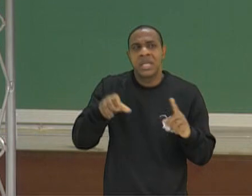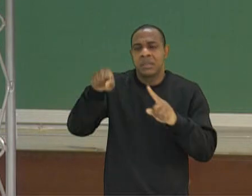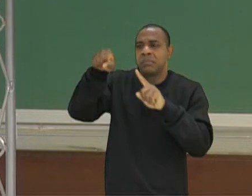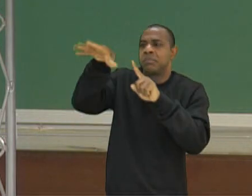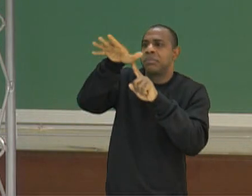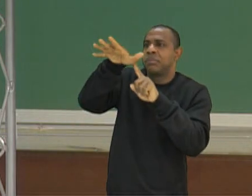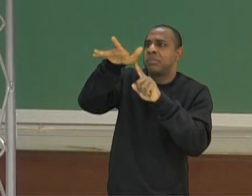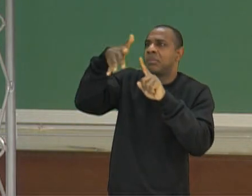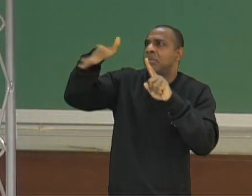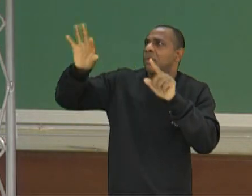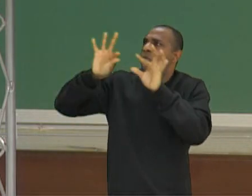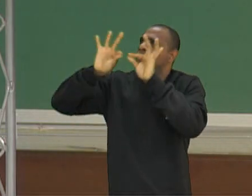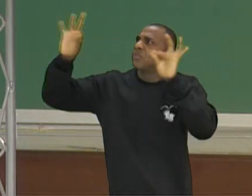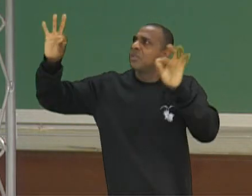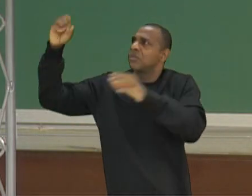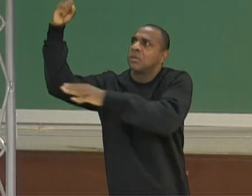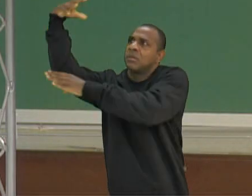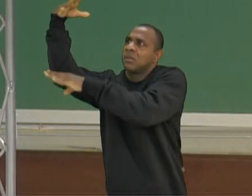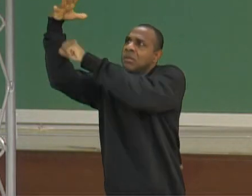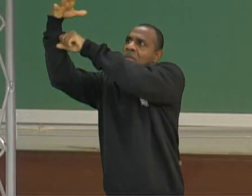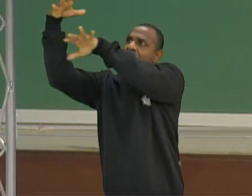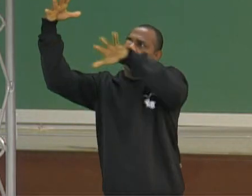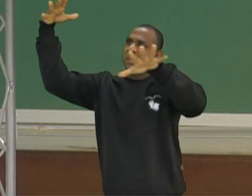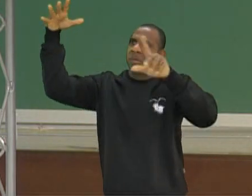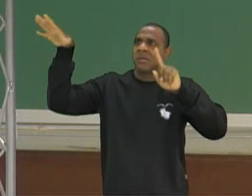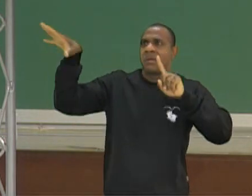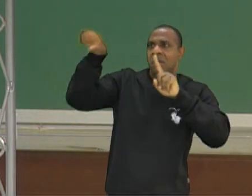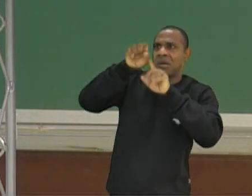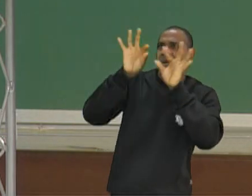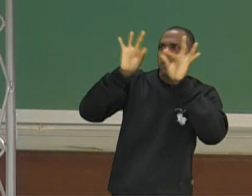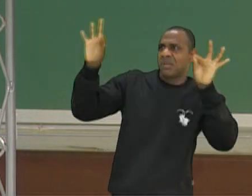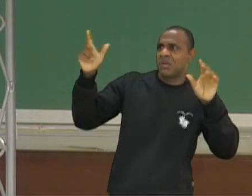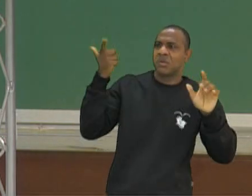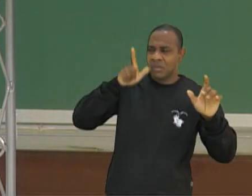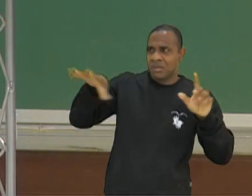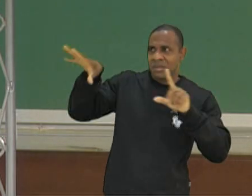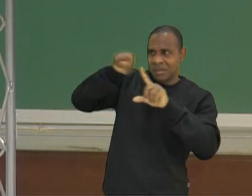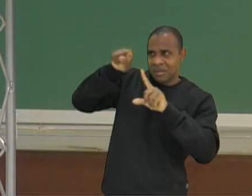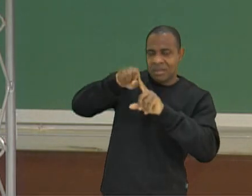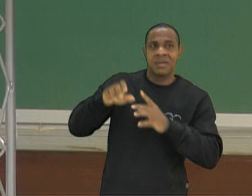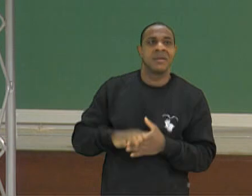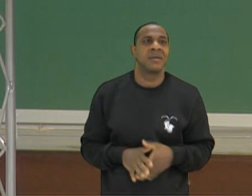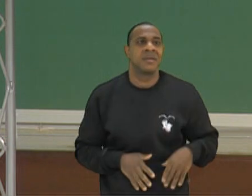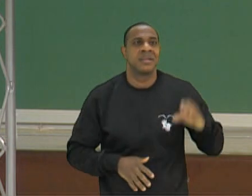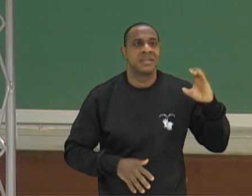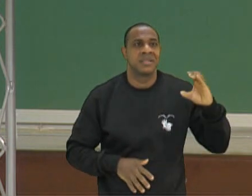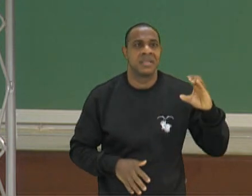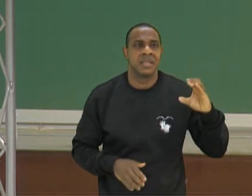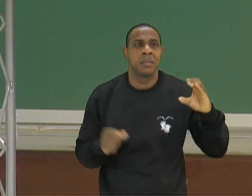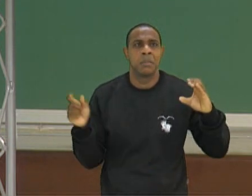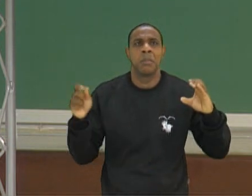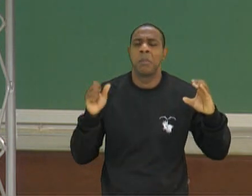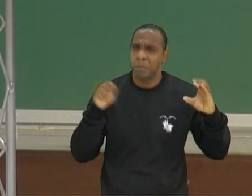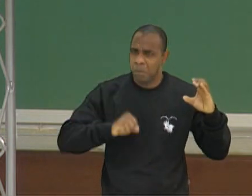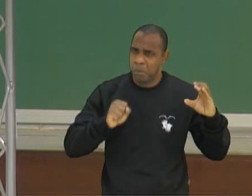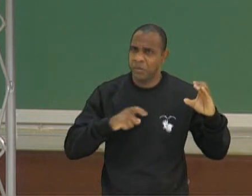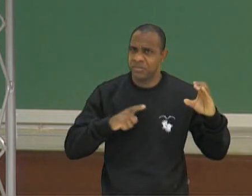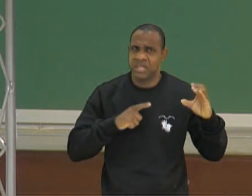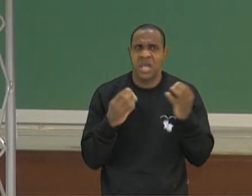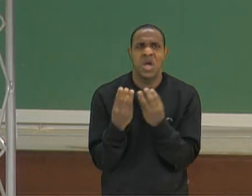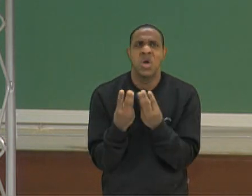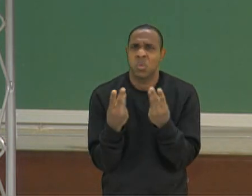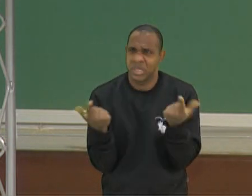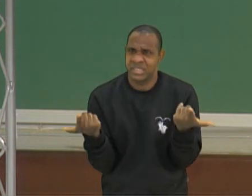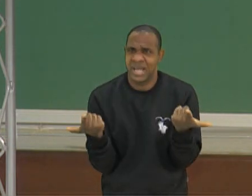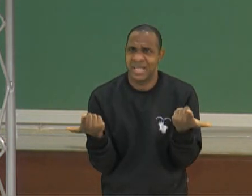distantes? Perfeito, é uma característica. Na letra C, podem ter a qualidade de imagem prejudicada em dias